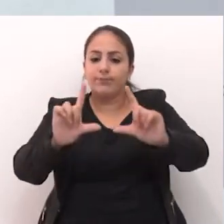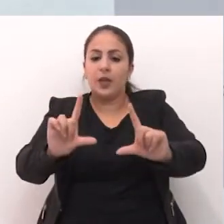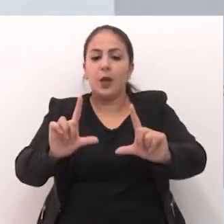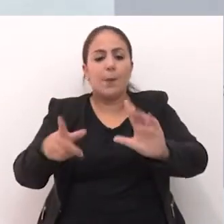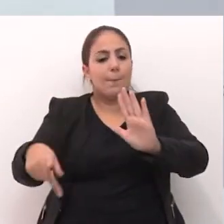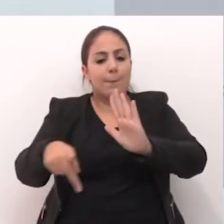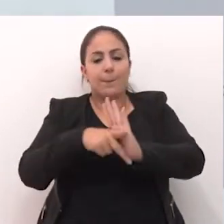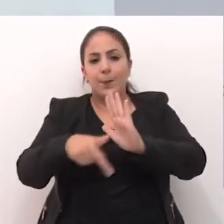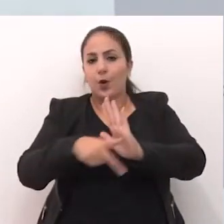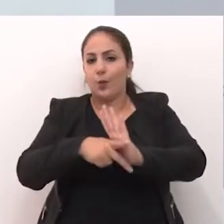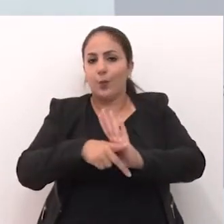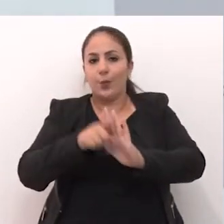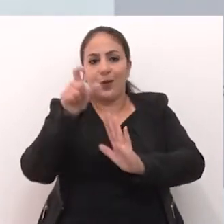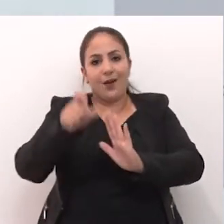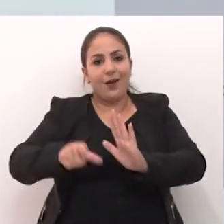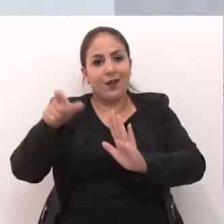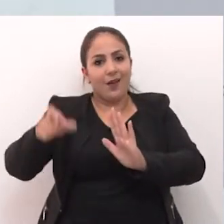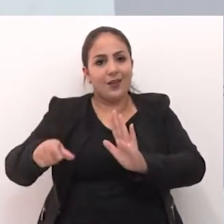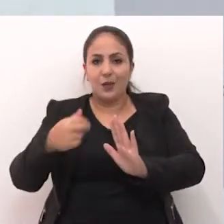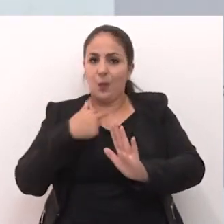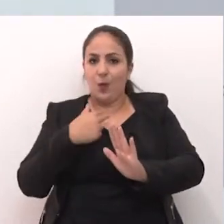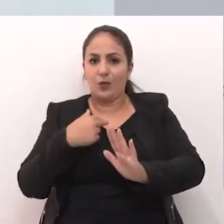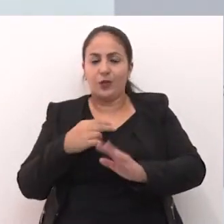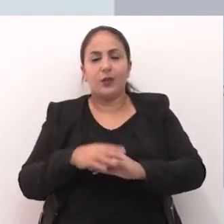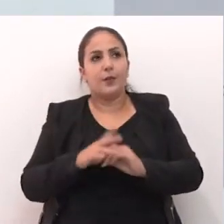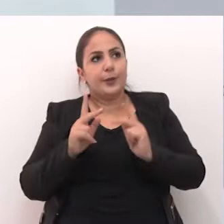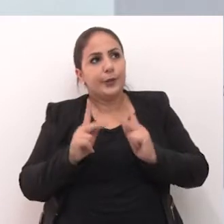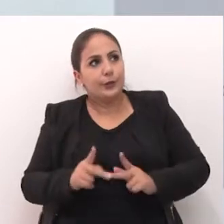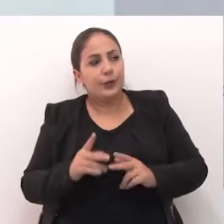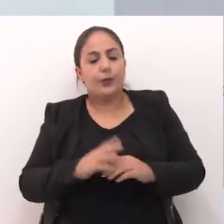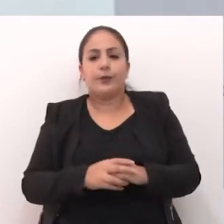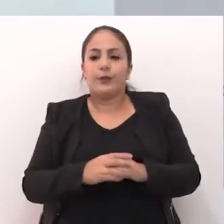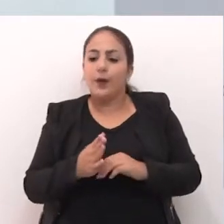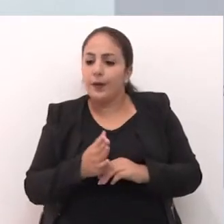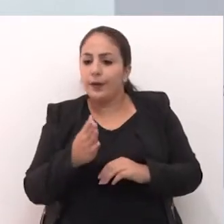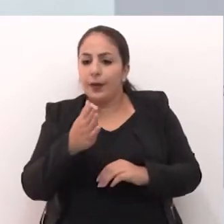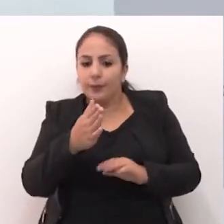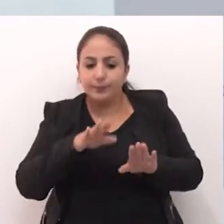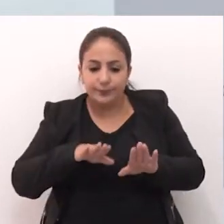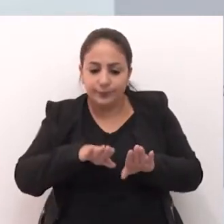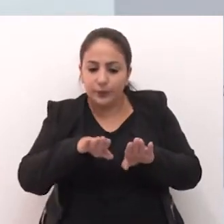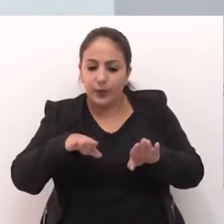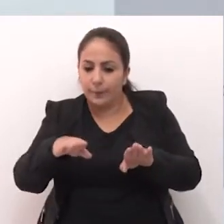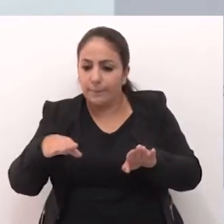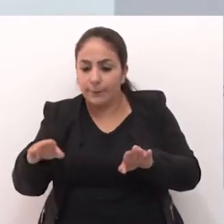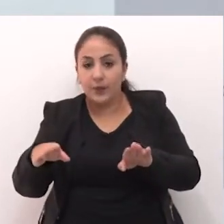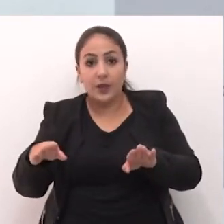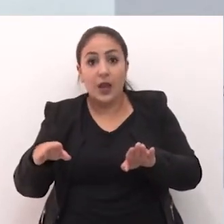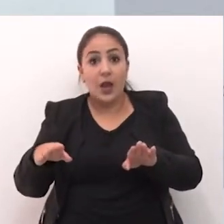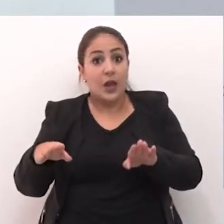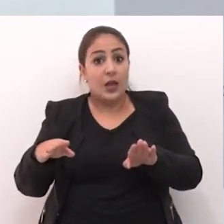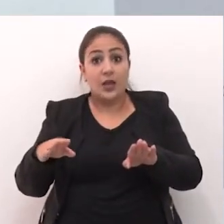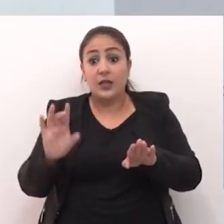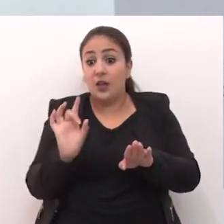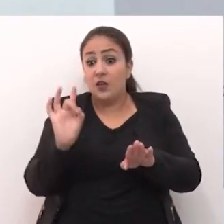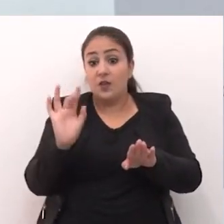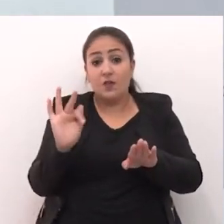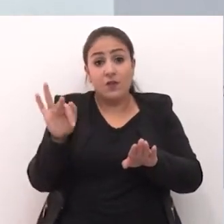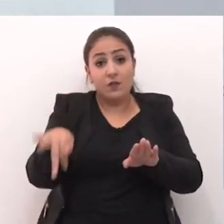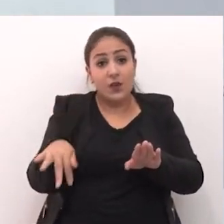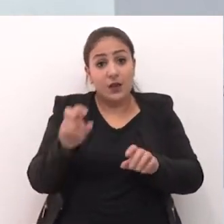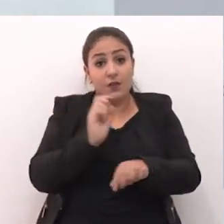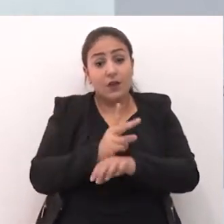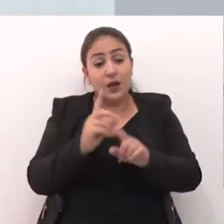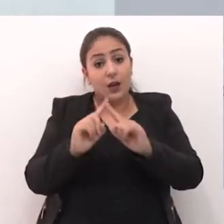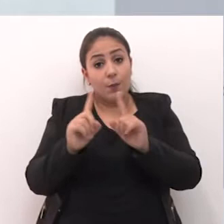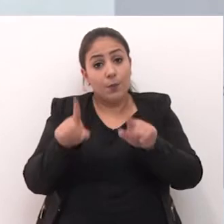que acontece? O proprietário vai lá, deixa o seu carro na calçada, deixa os funcionários nessa calçada, tira estacionamento público, tira vagas